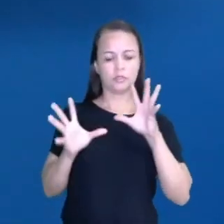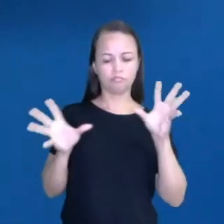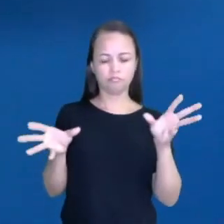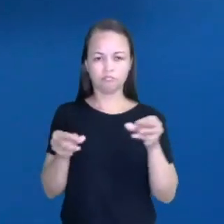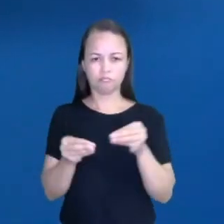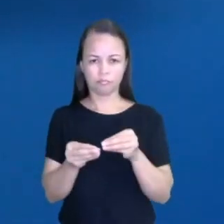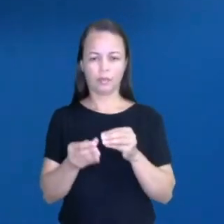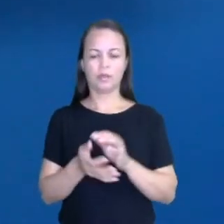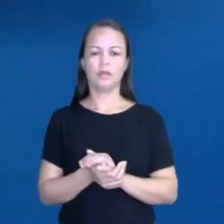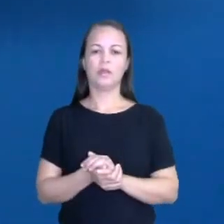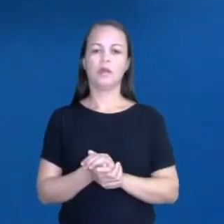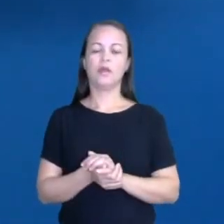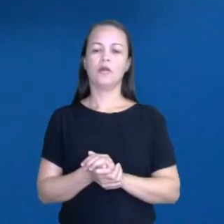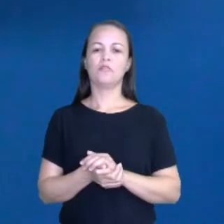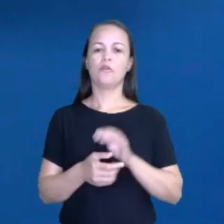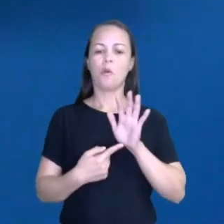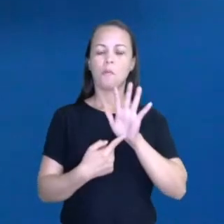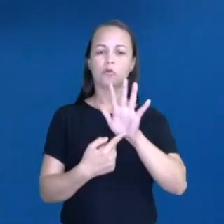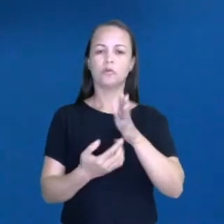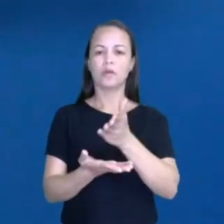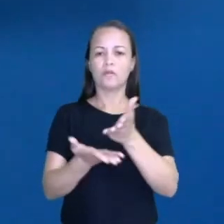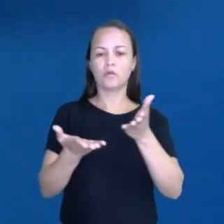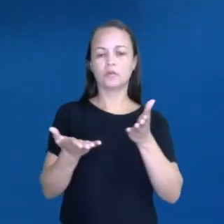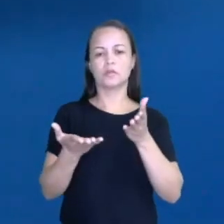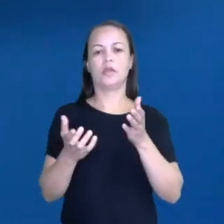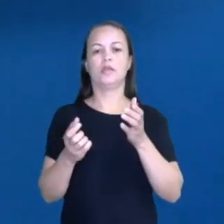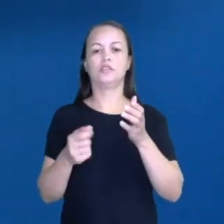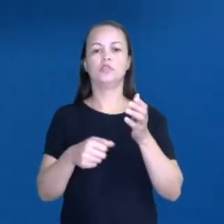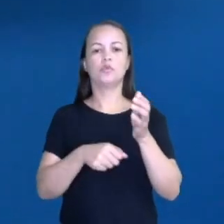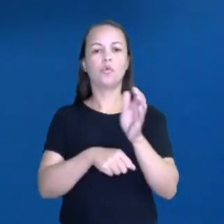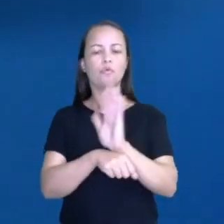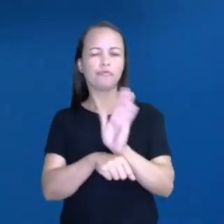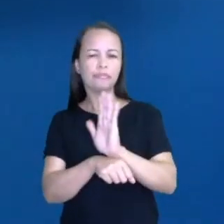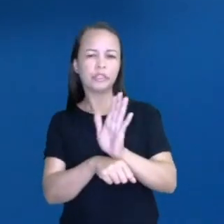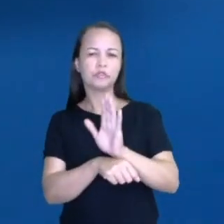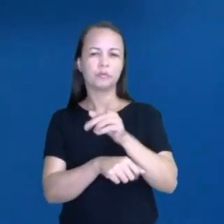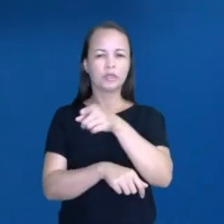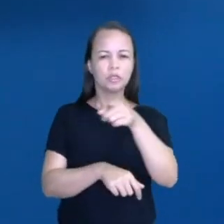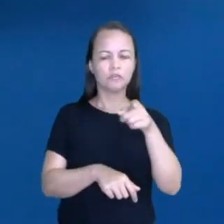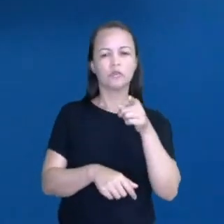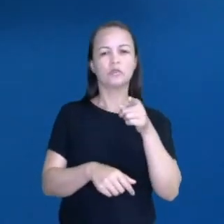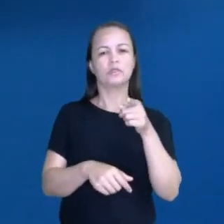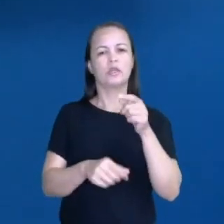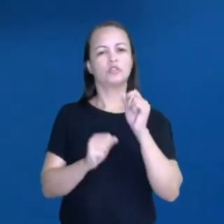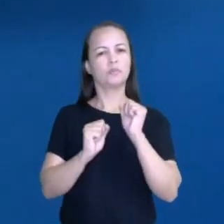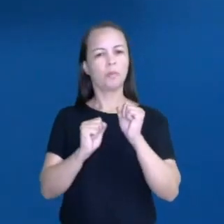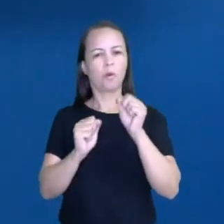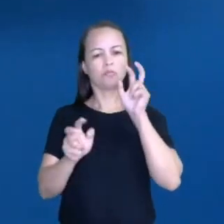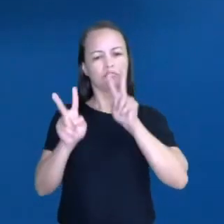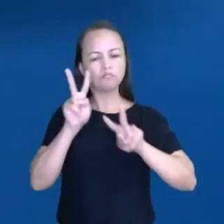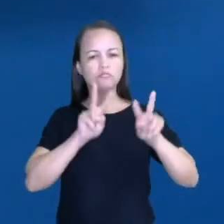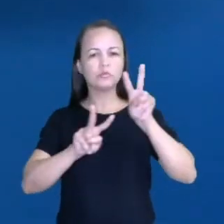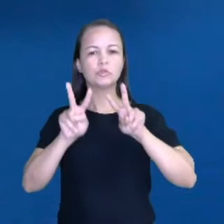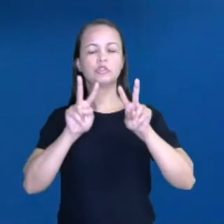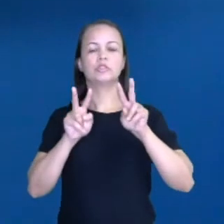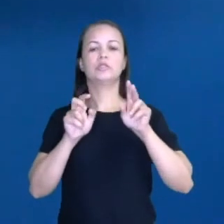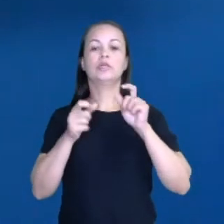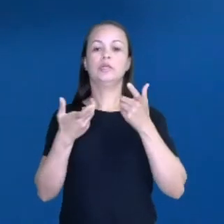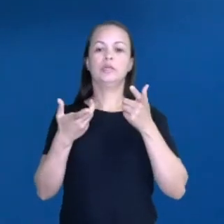revisão, eu vou passar um vídeo para que vocês possam assistir, que vai ajudar melhor para que vocês